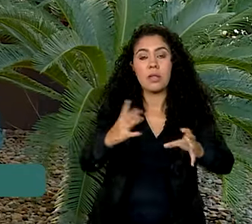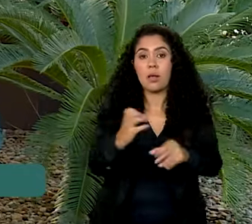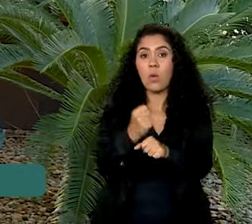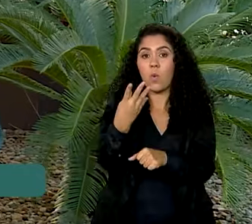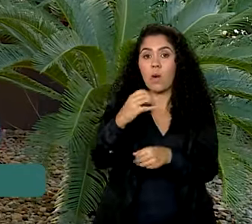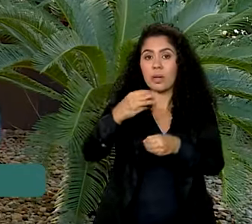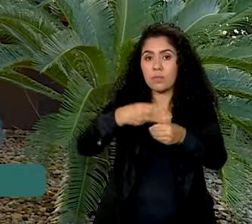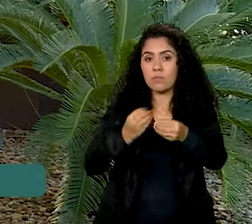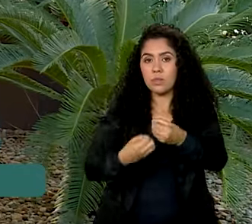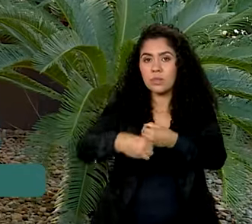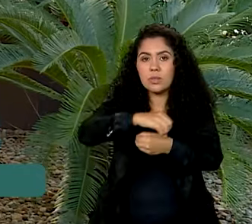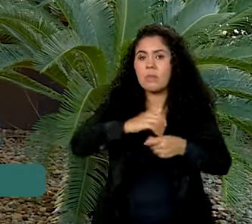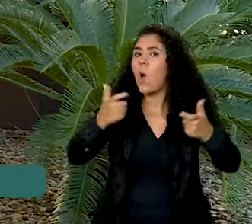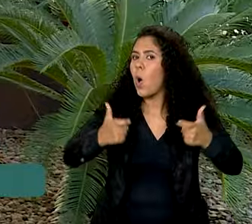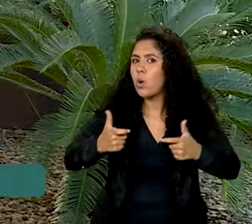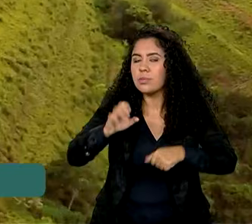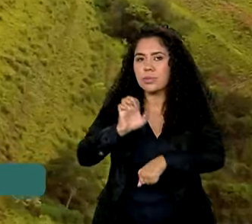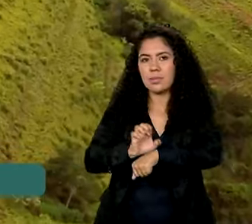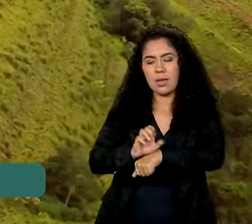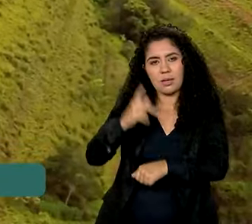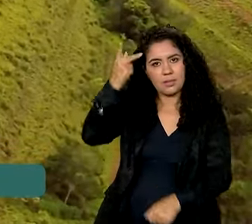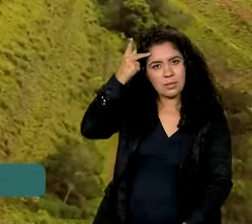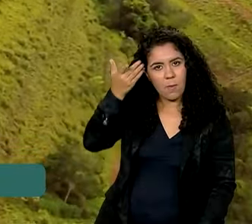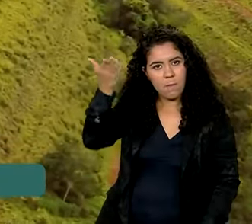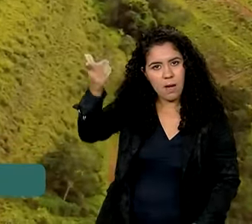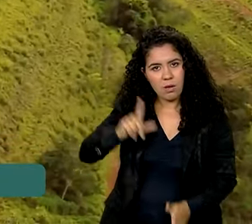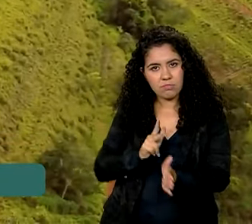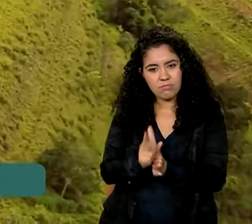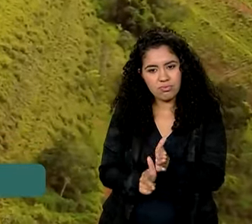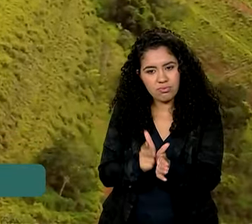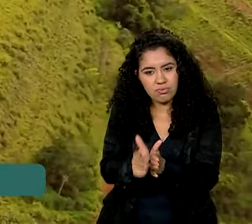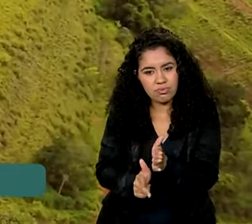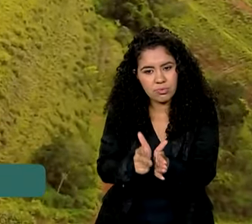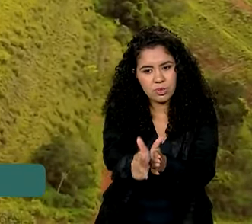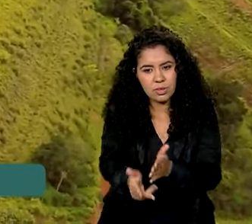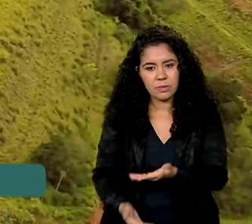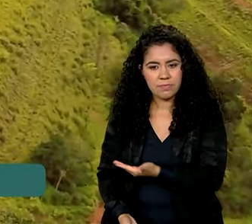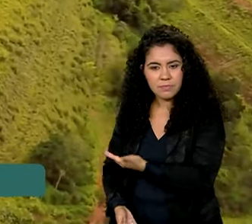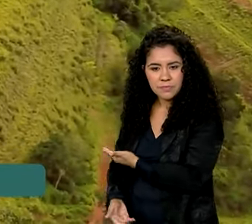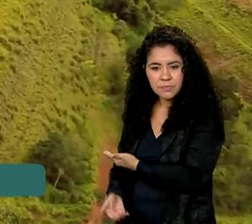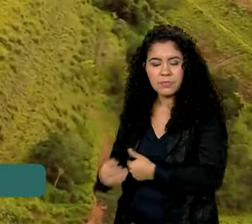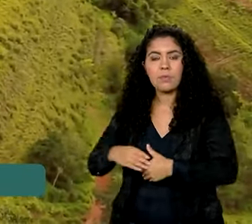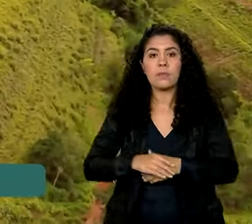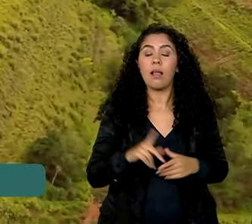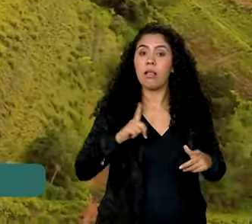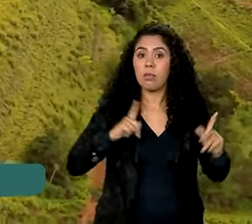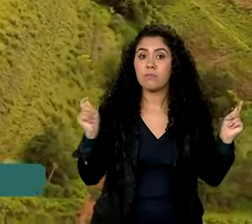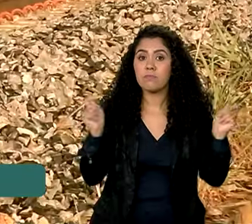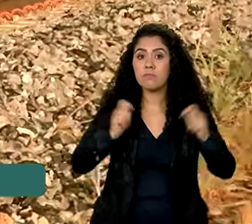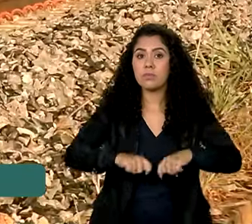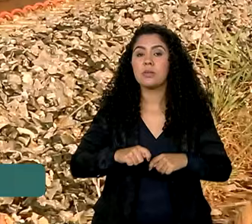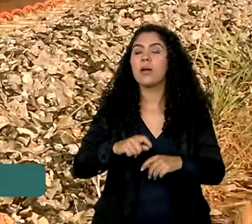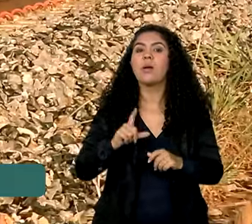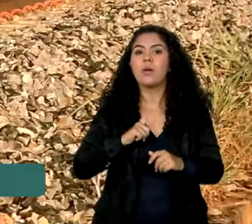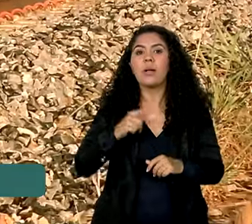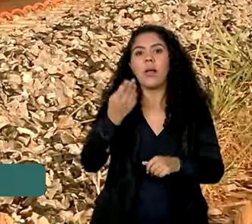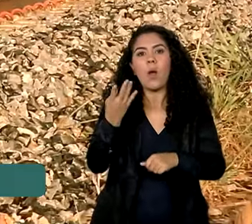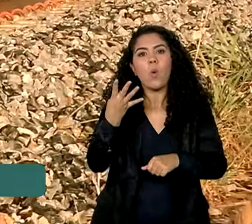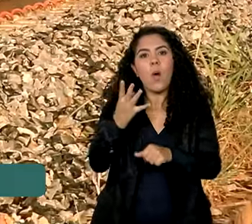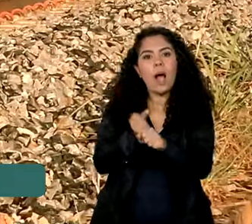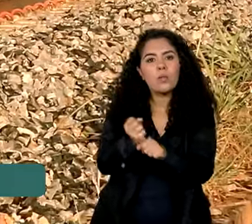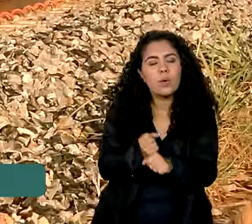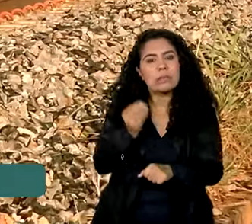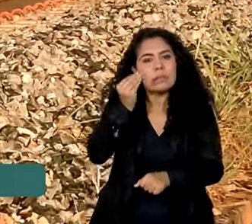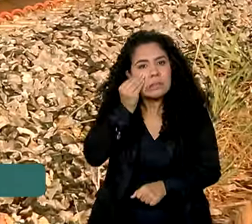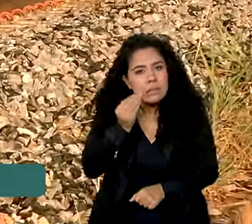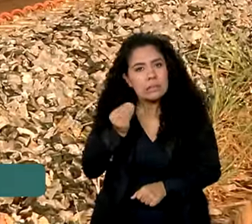São Paulo, por onde passa a ferrovia. A antecipação da renovação foi possível após quatro anos de tentativas